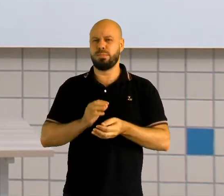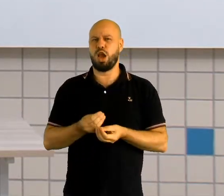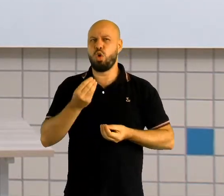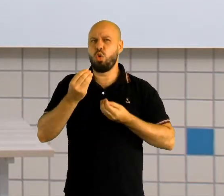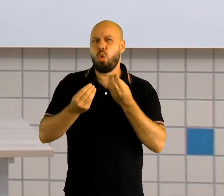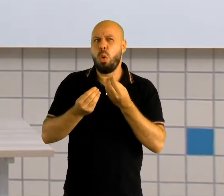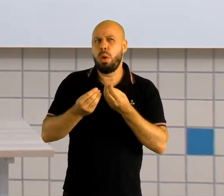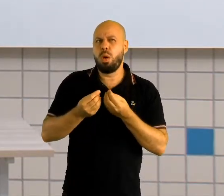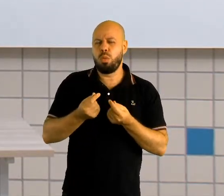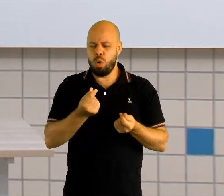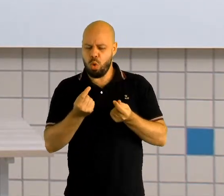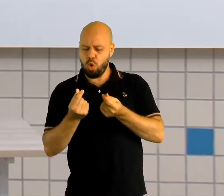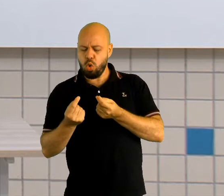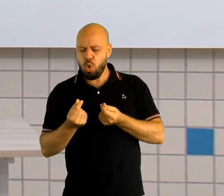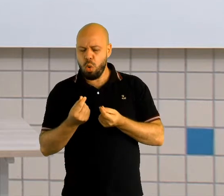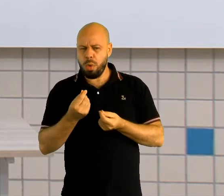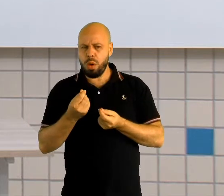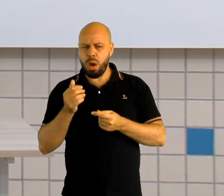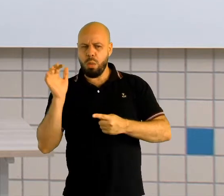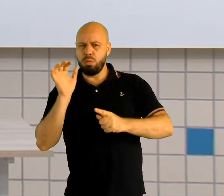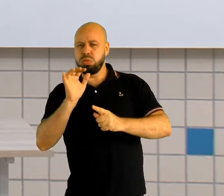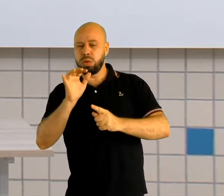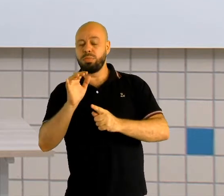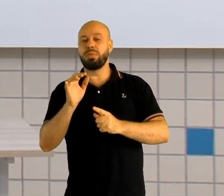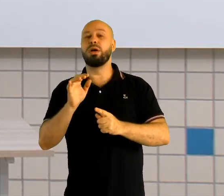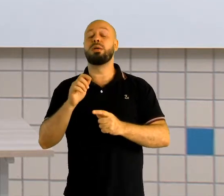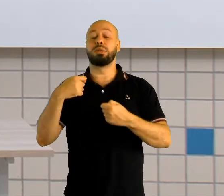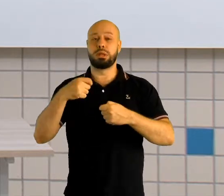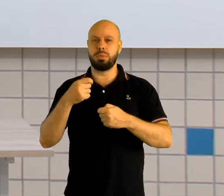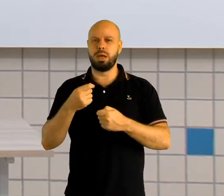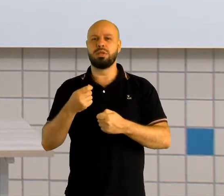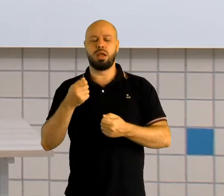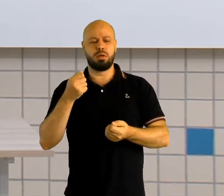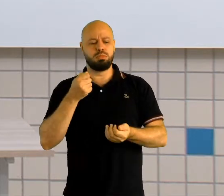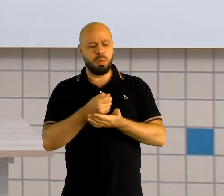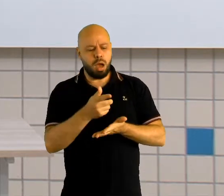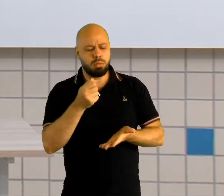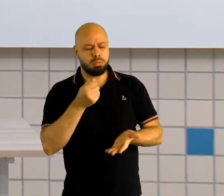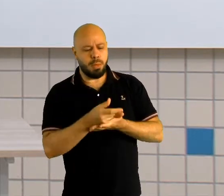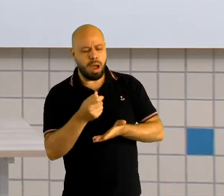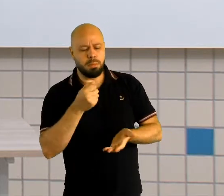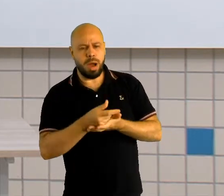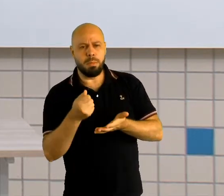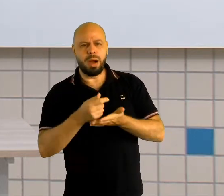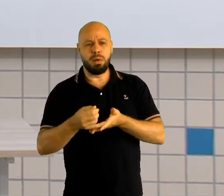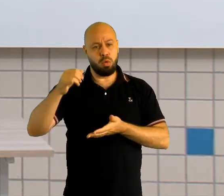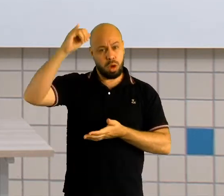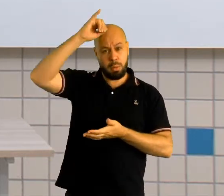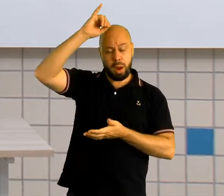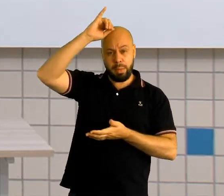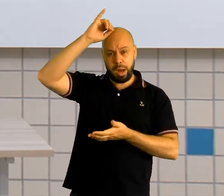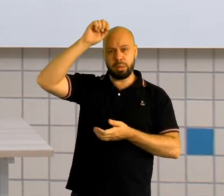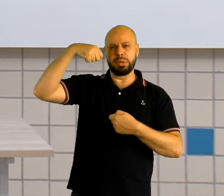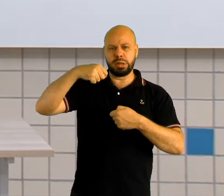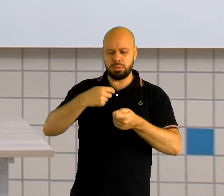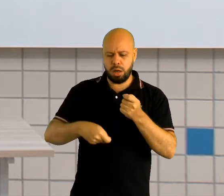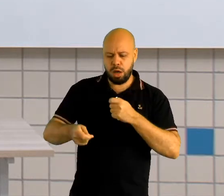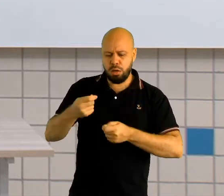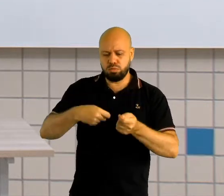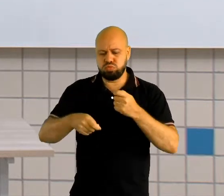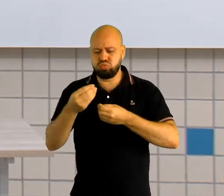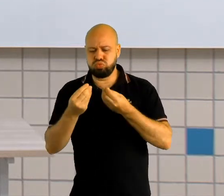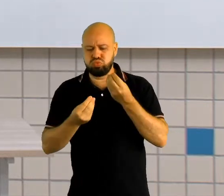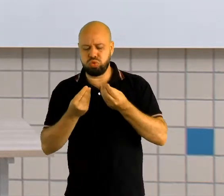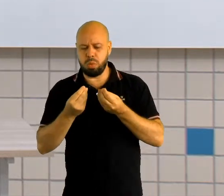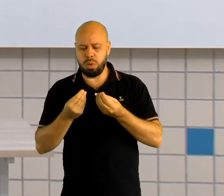impérios? É custear exatamente as despesas, os gastos que o império tem no seu processo administrativo,